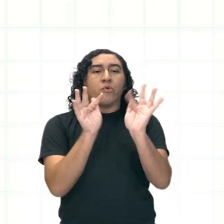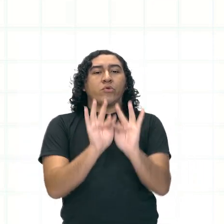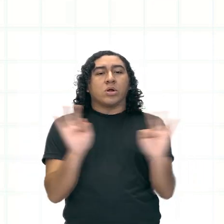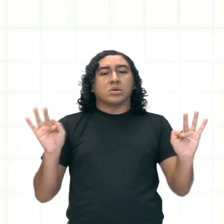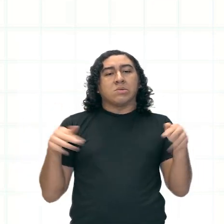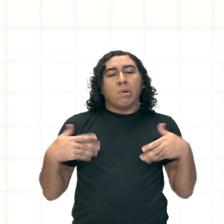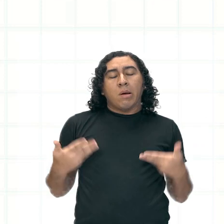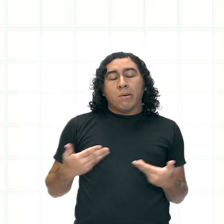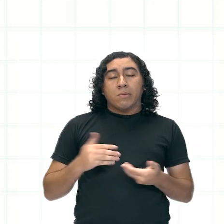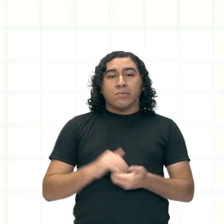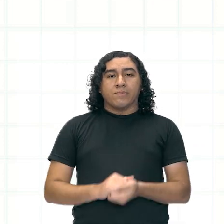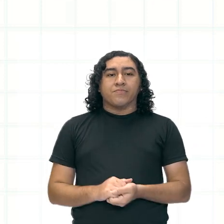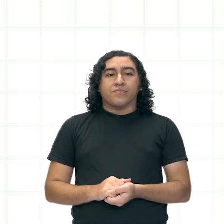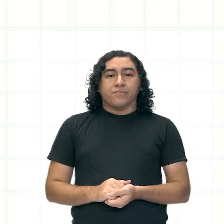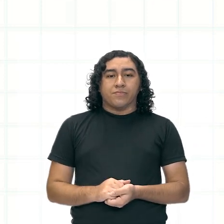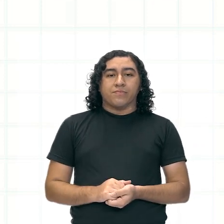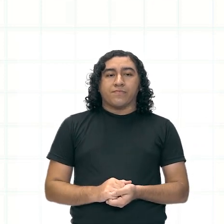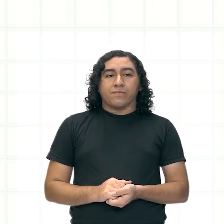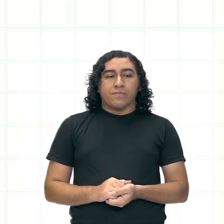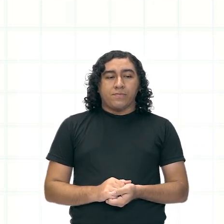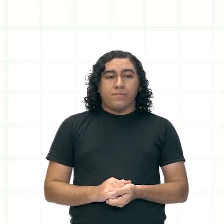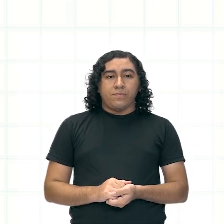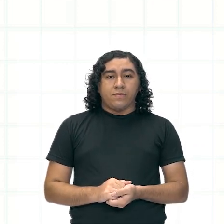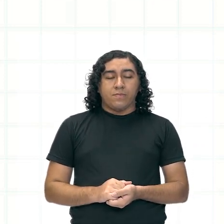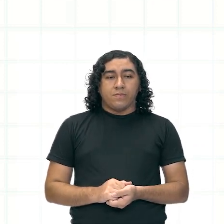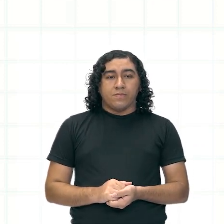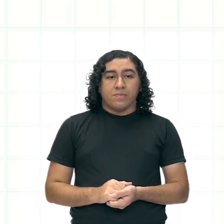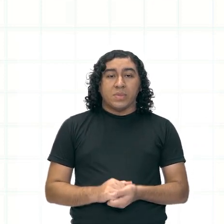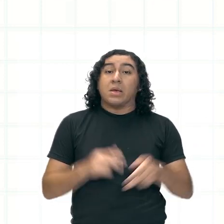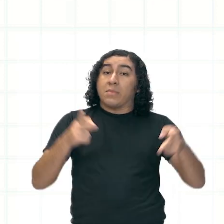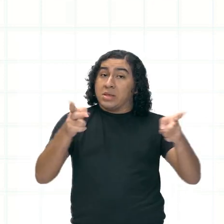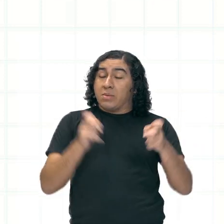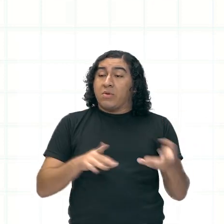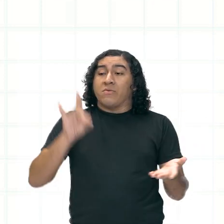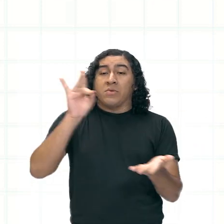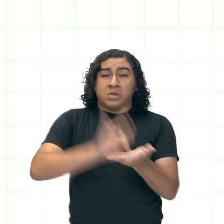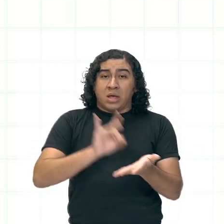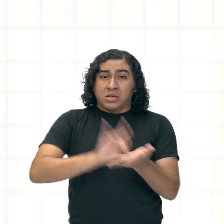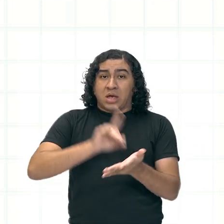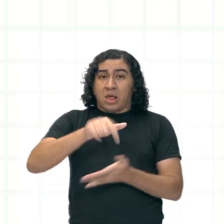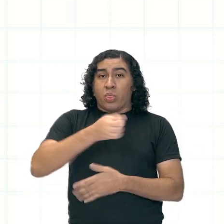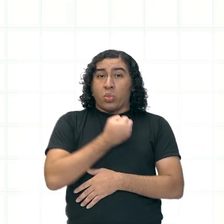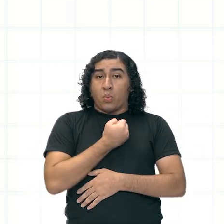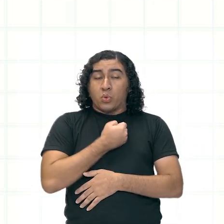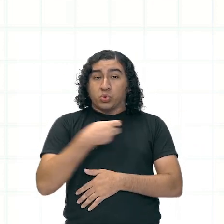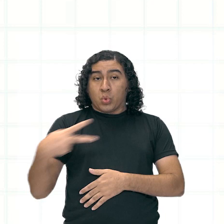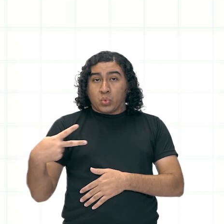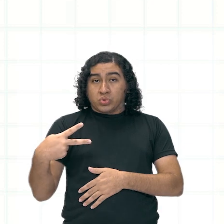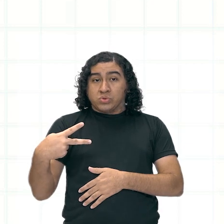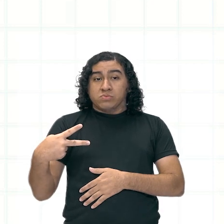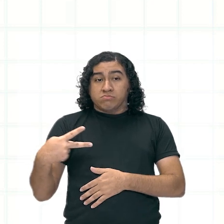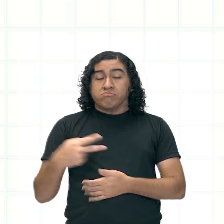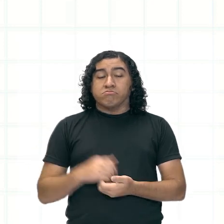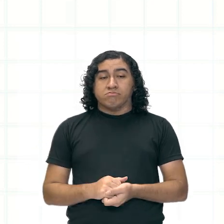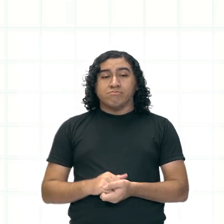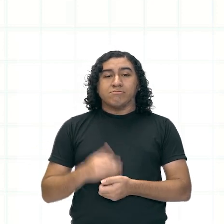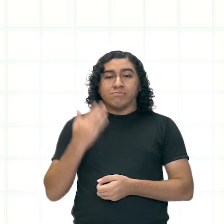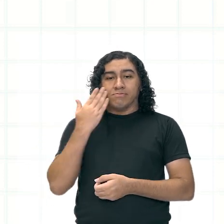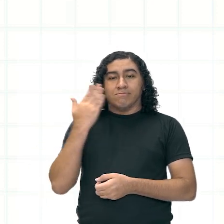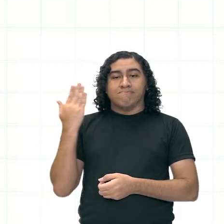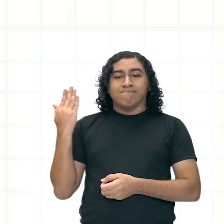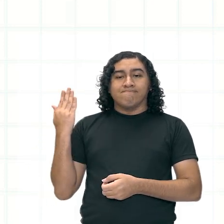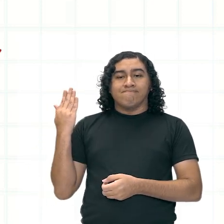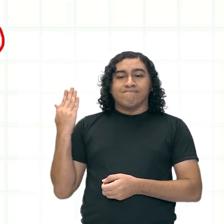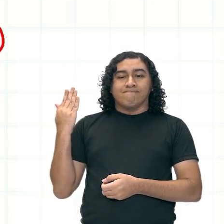nosso exemplo? Percebam que é exatamente a sentença de número 2, essa daqui. Olha